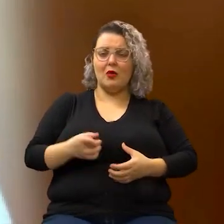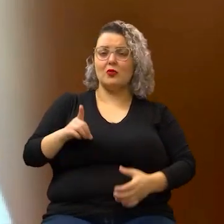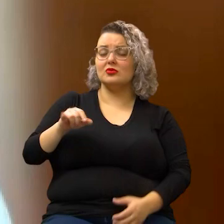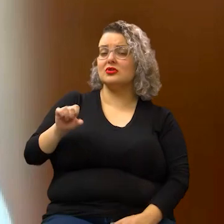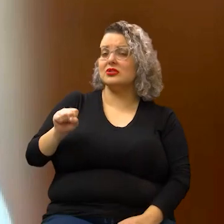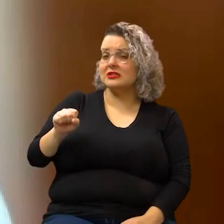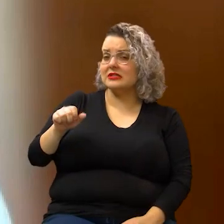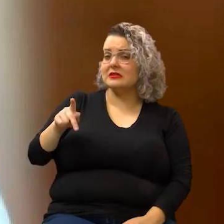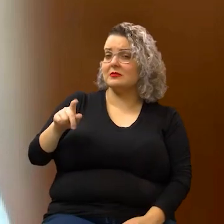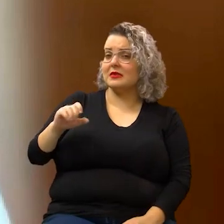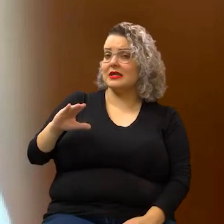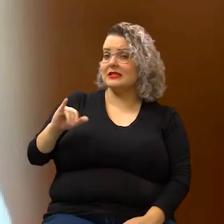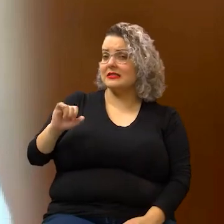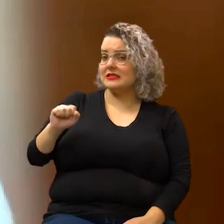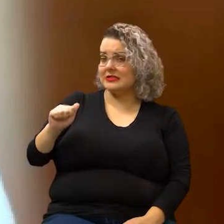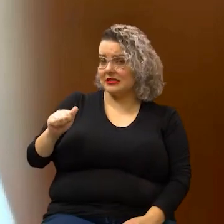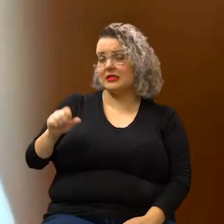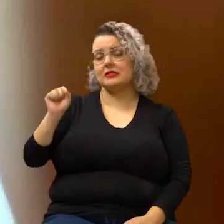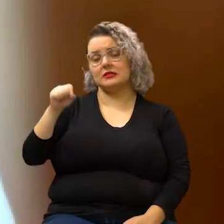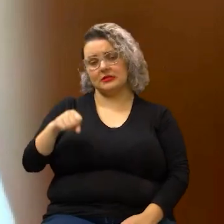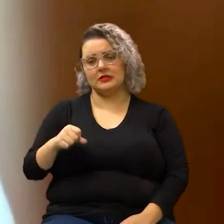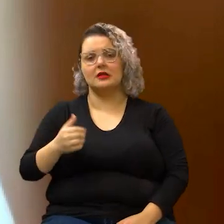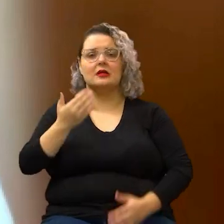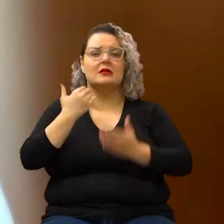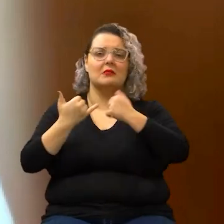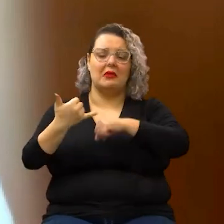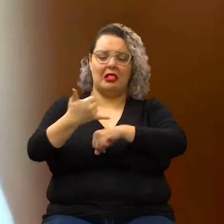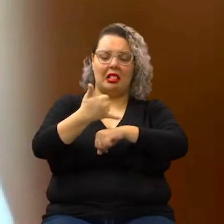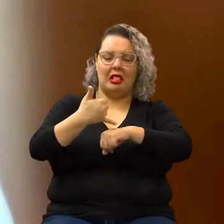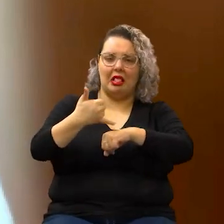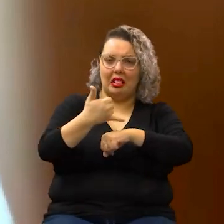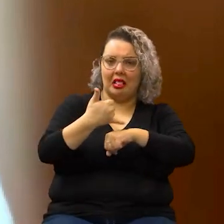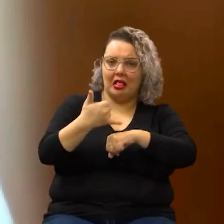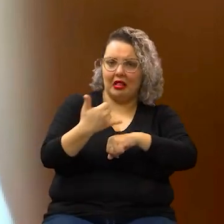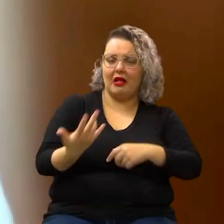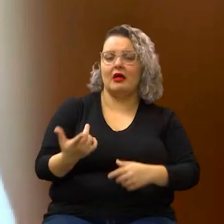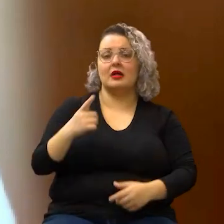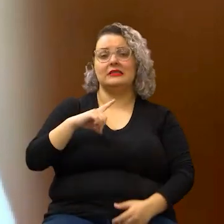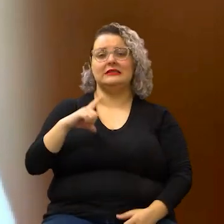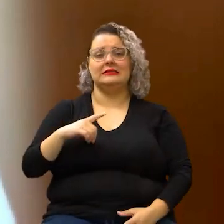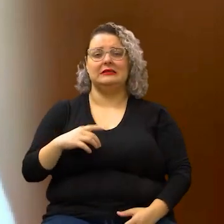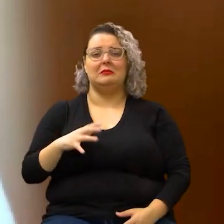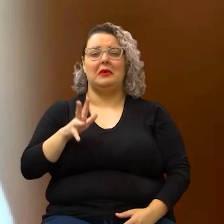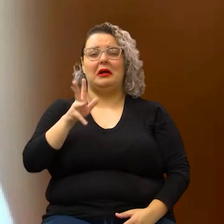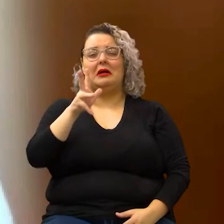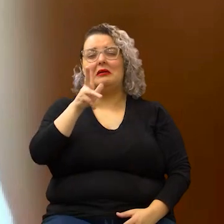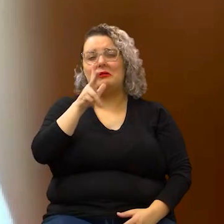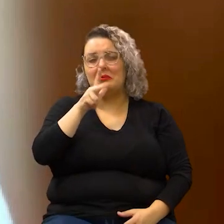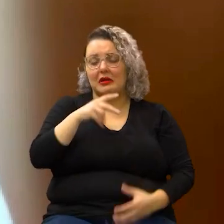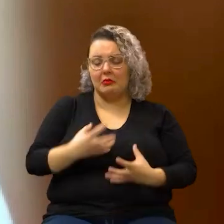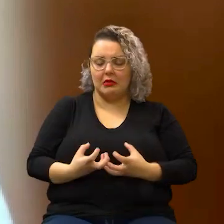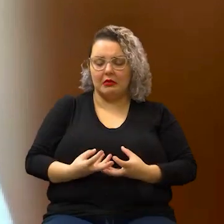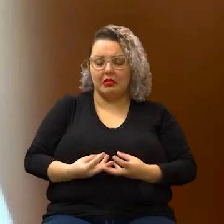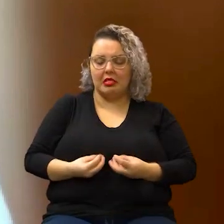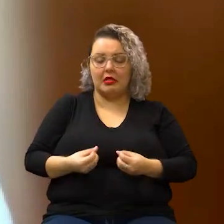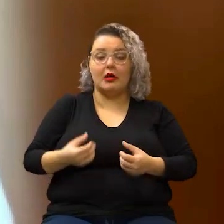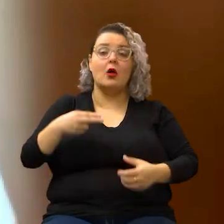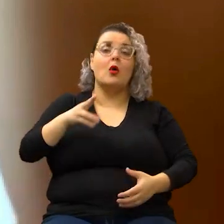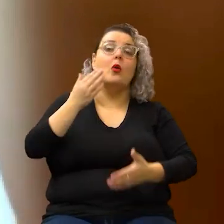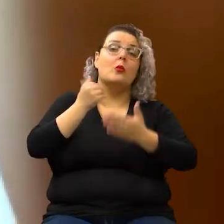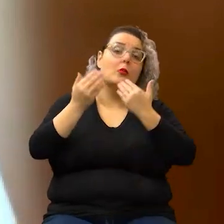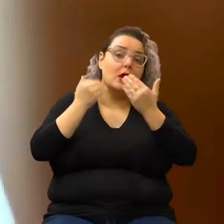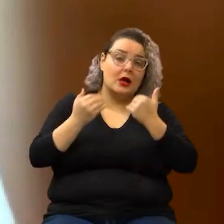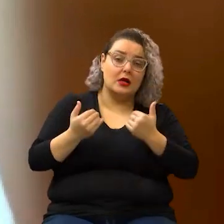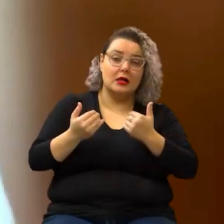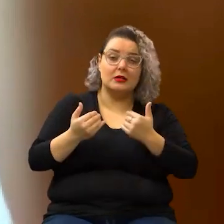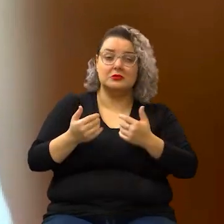chama de dispepsia, sim. Então, alimentos muito gordurosos, que têm uma digestão mais lentificada,